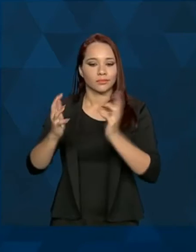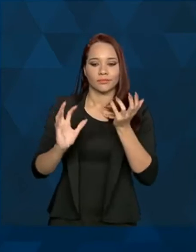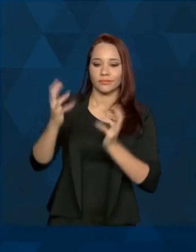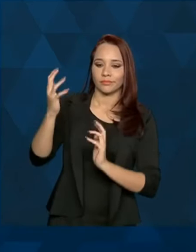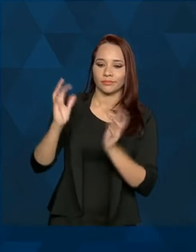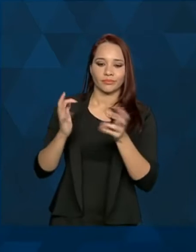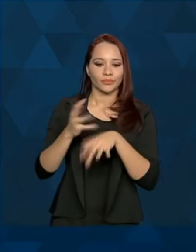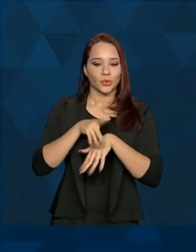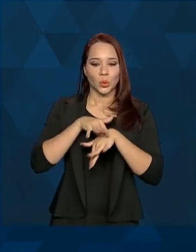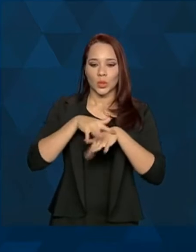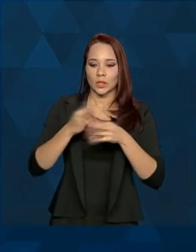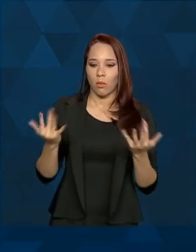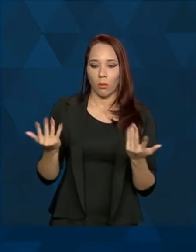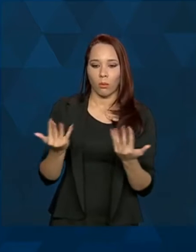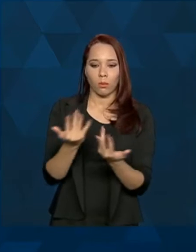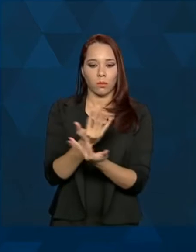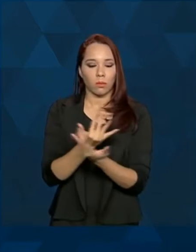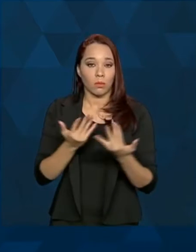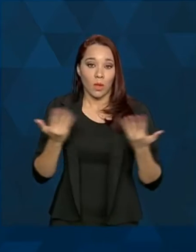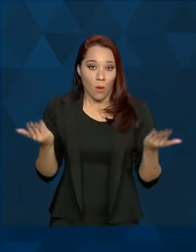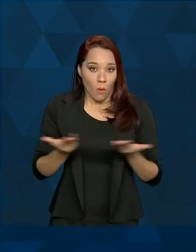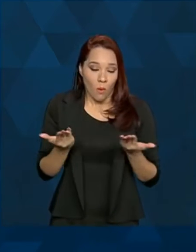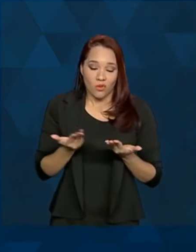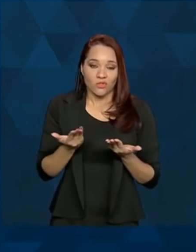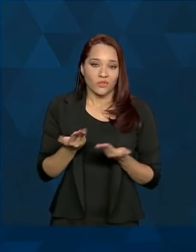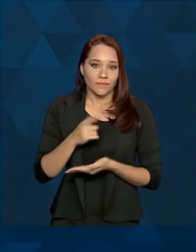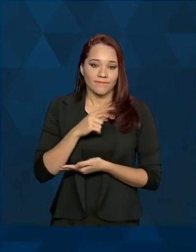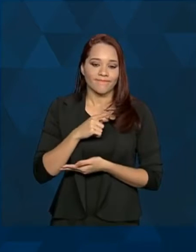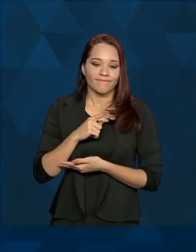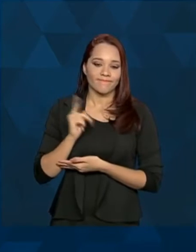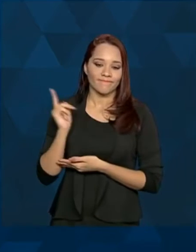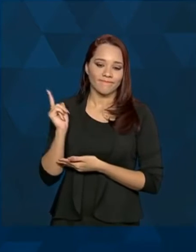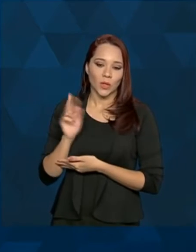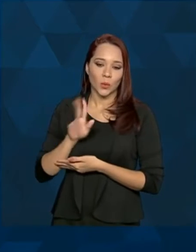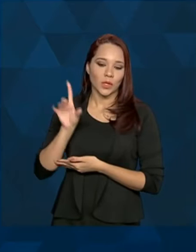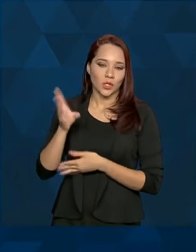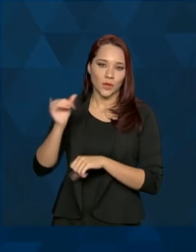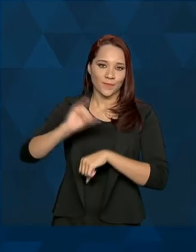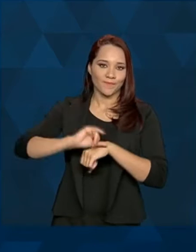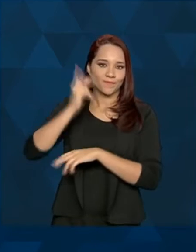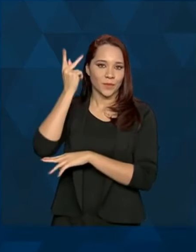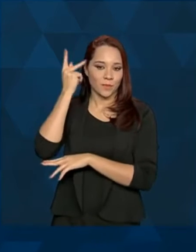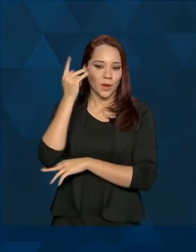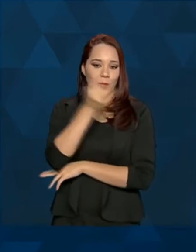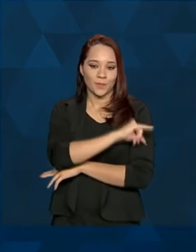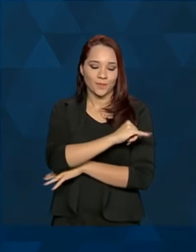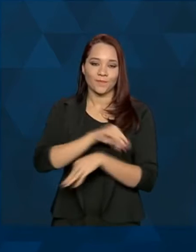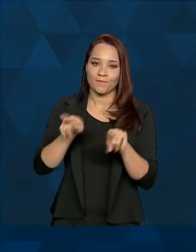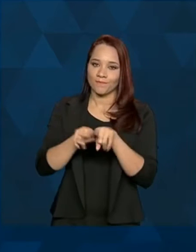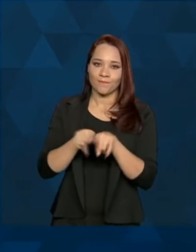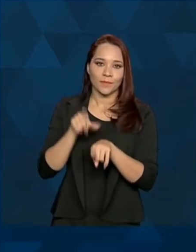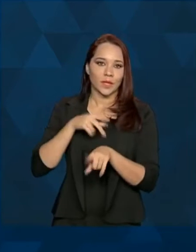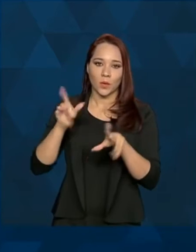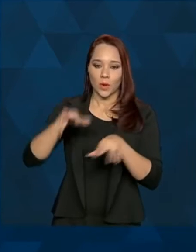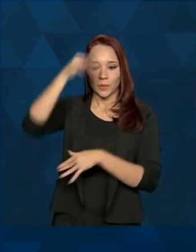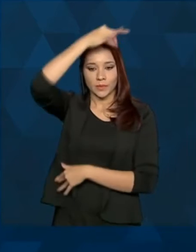espalhamento do vírus, e hoje a gente tem uma coisa bastante significativa, não apenas em São Paulo e Rio, mas inclusive no